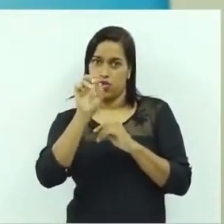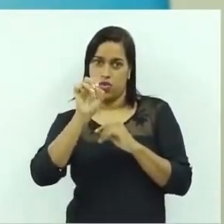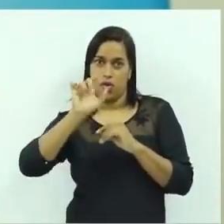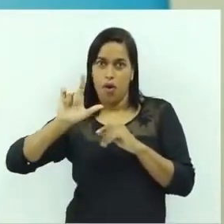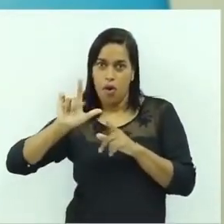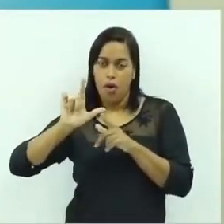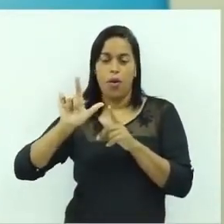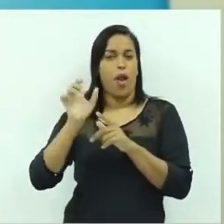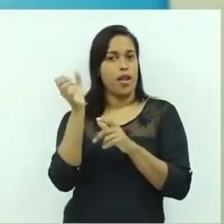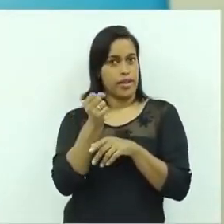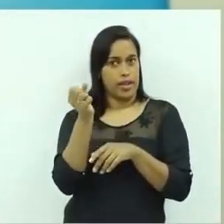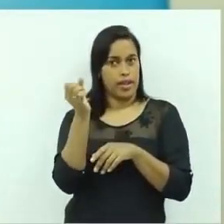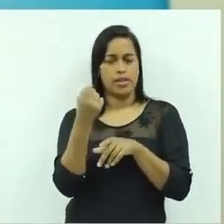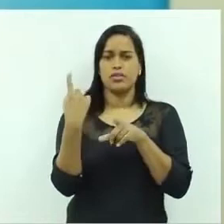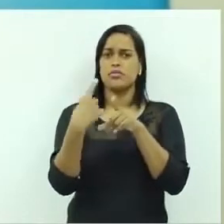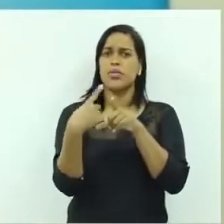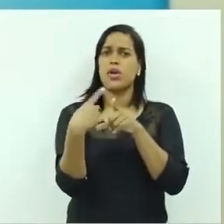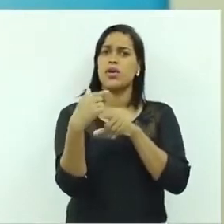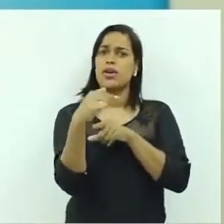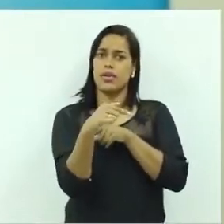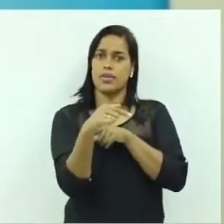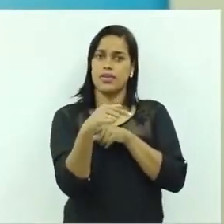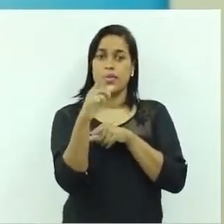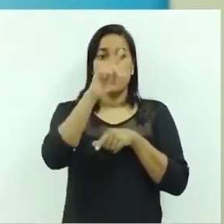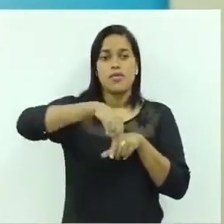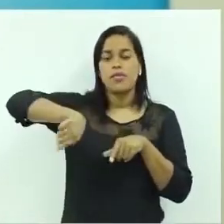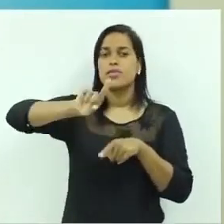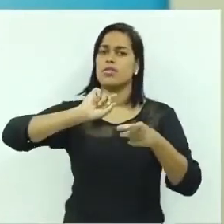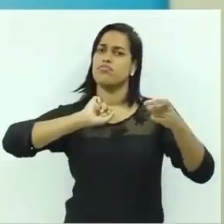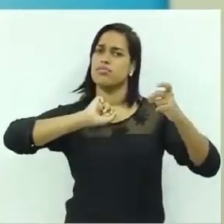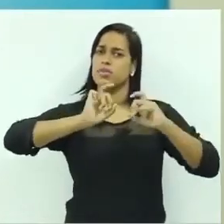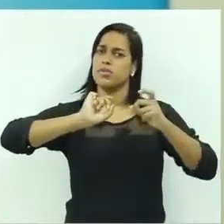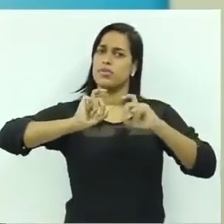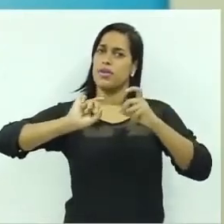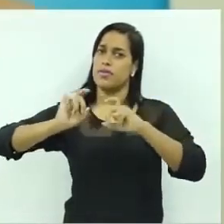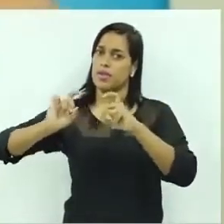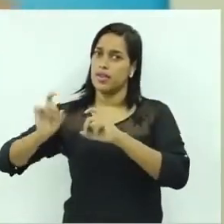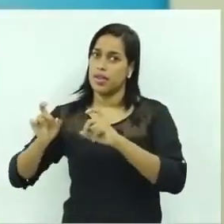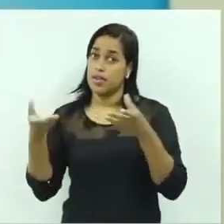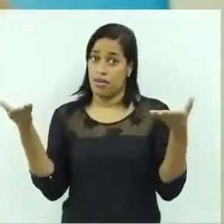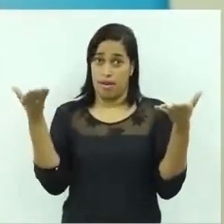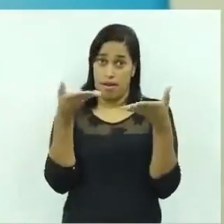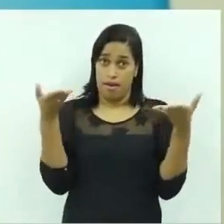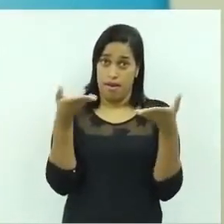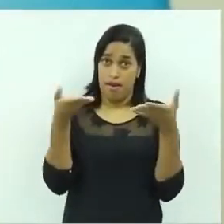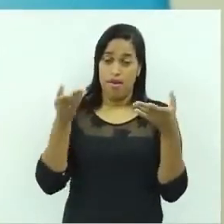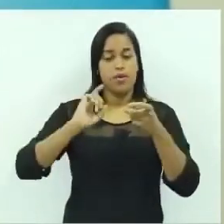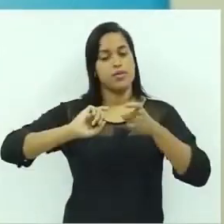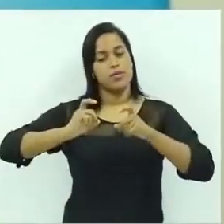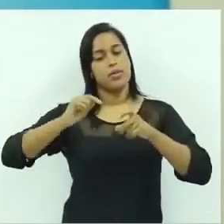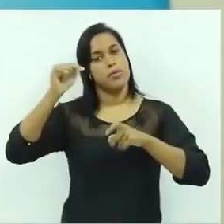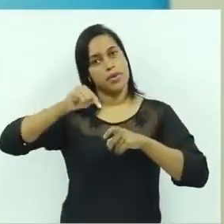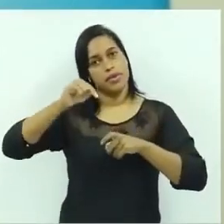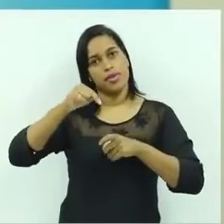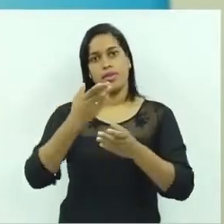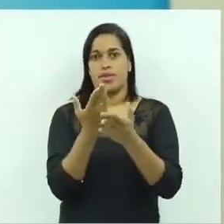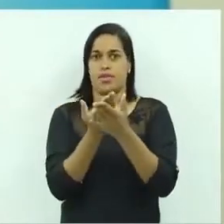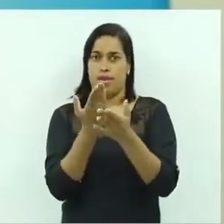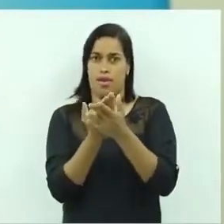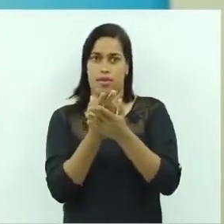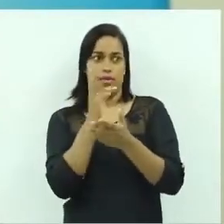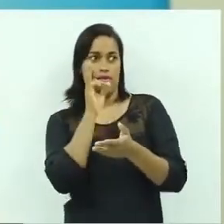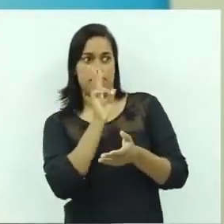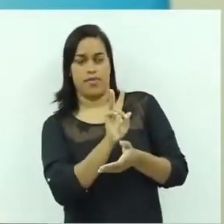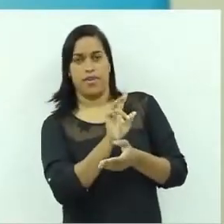por que elas fazem esses investimentos. Vocês debateram por aí, mas vamos trazer o debate também para a nossa aula.